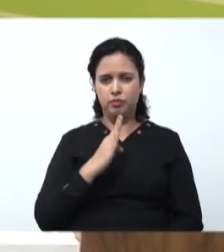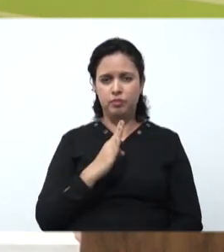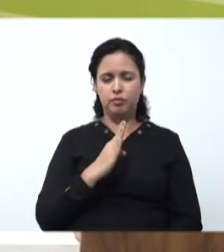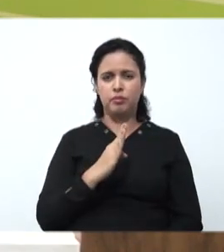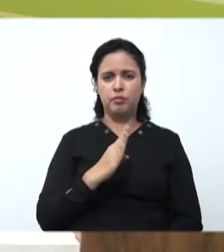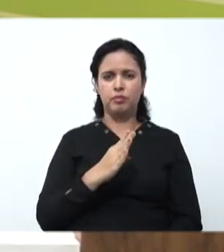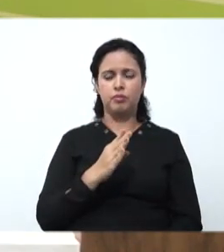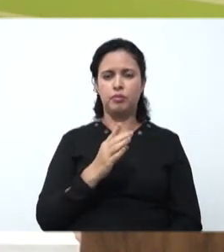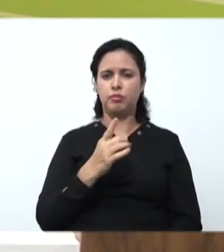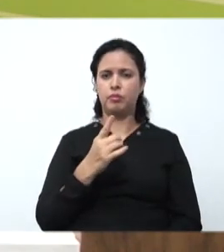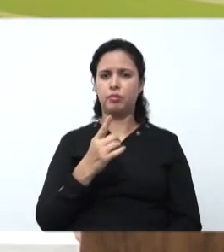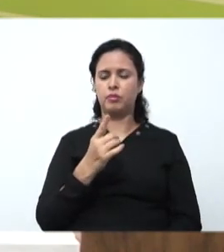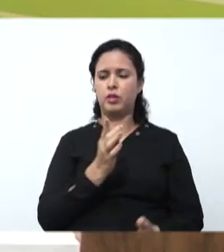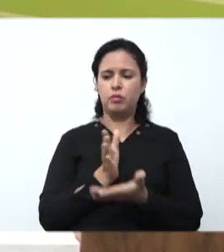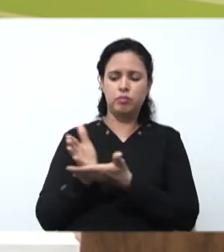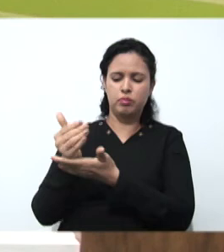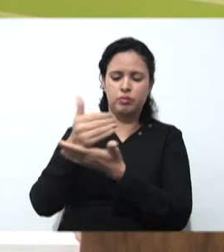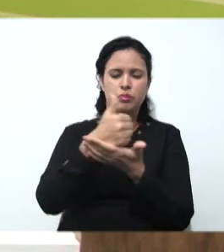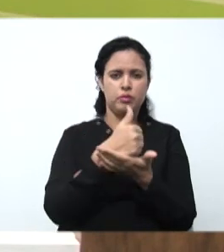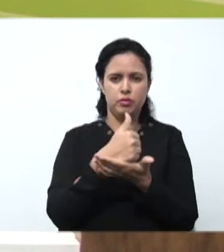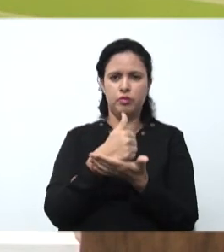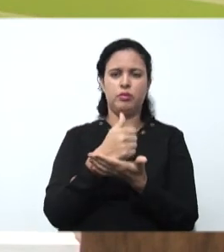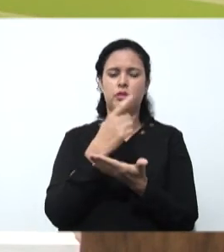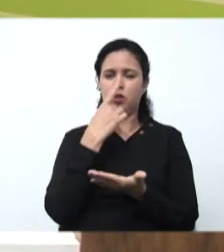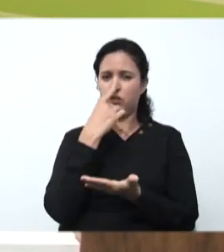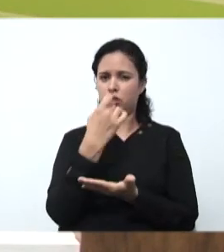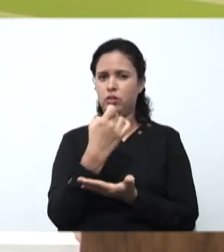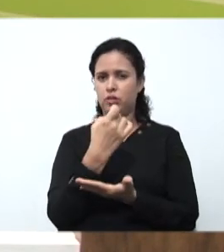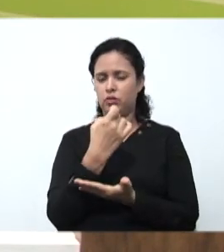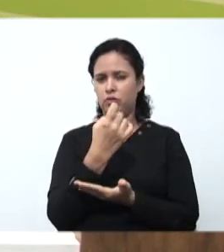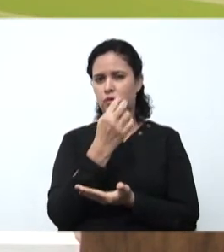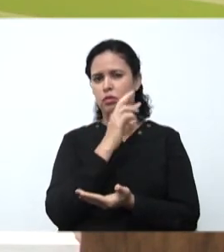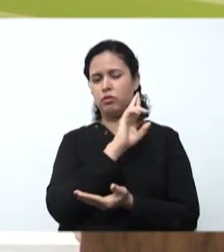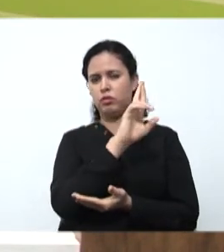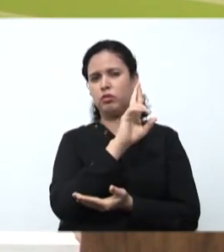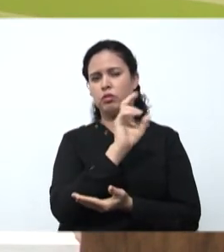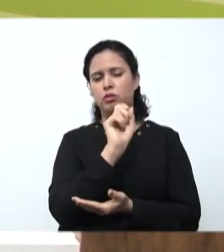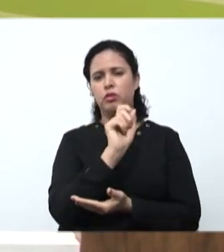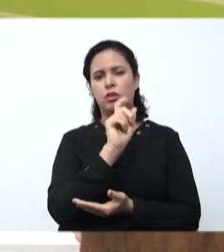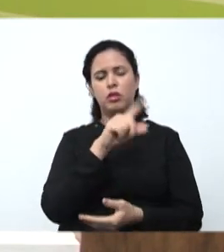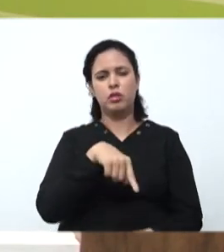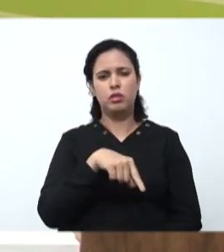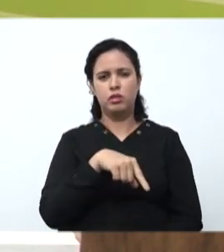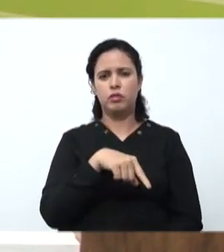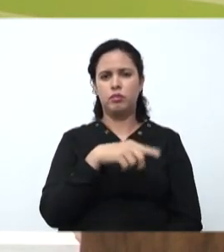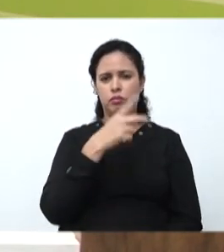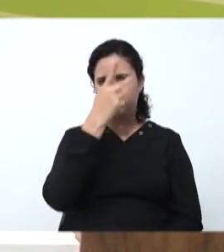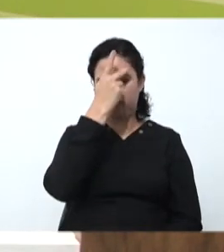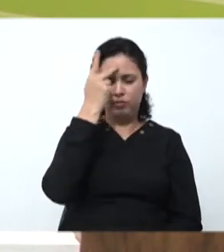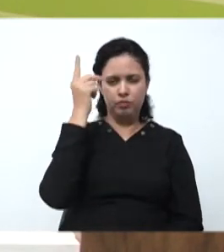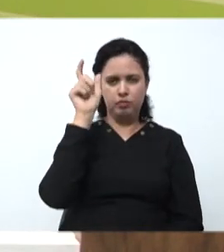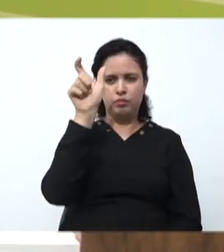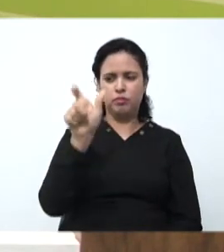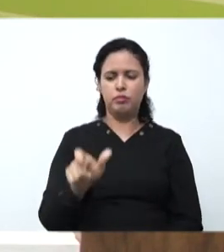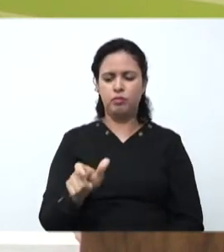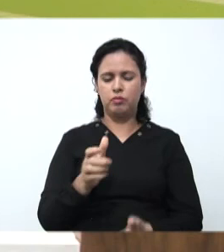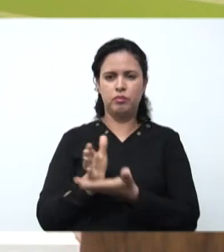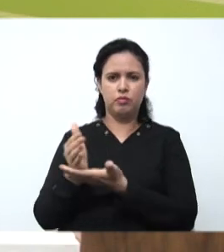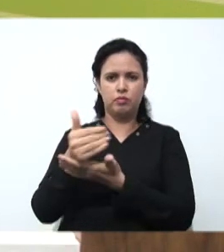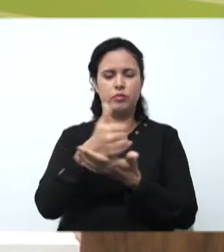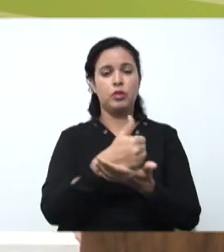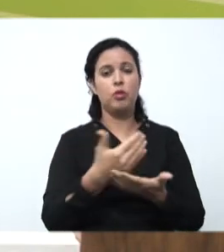Recicláveis, chamado Tony. Não é? Ele era um catador, hoje ele é